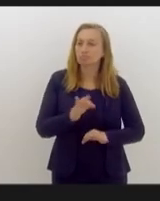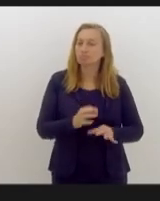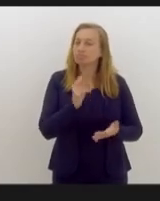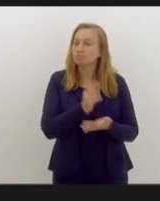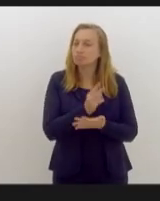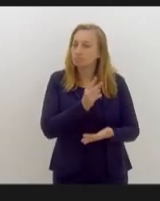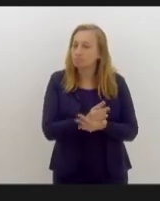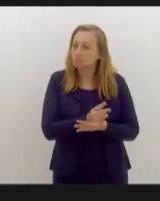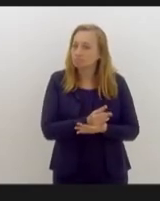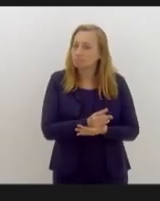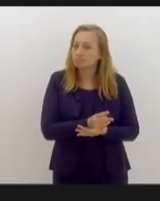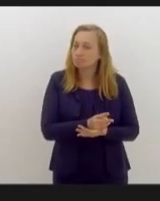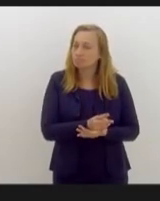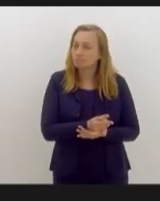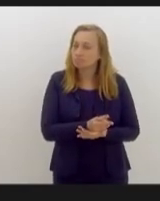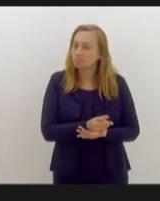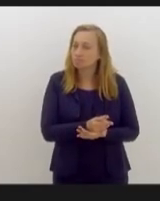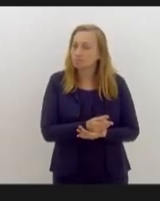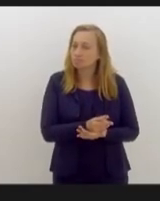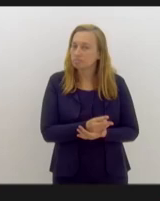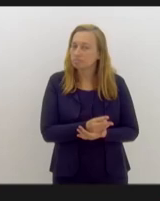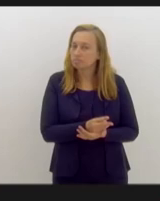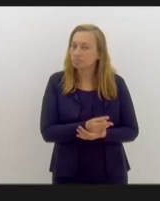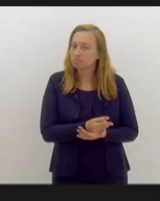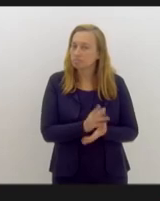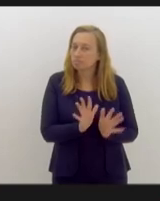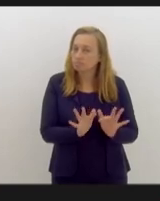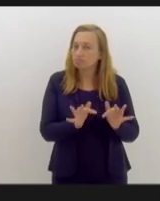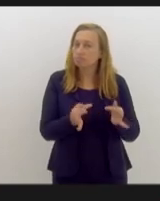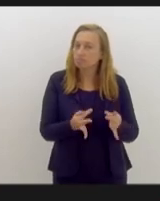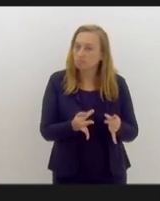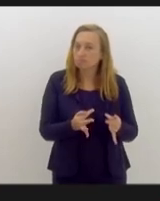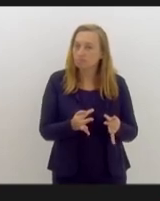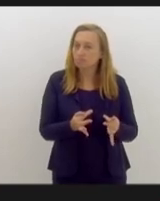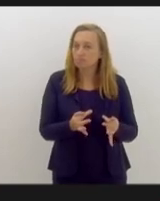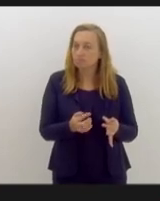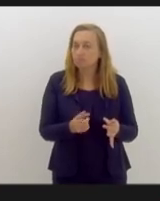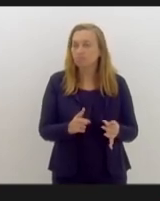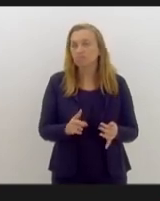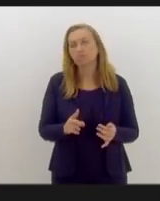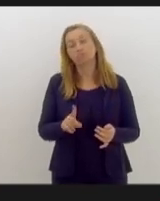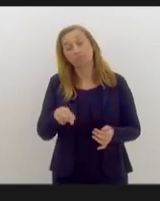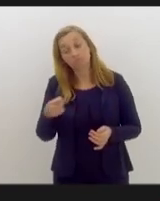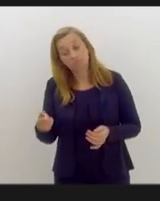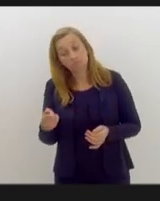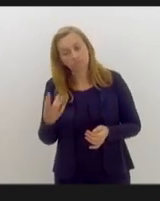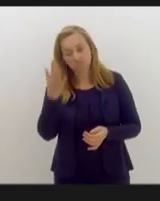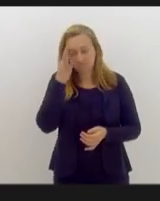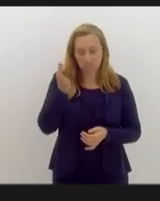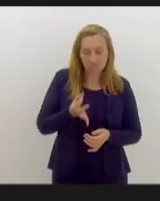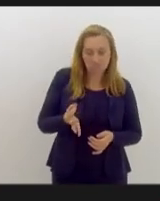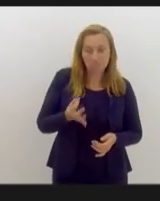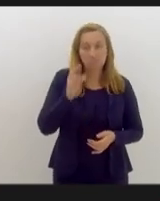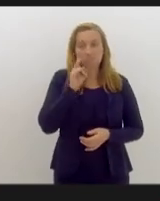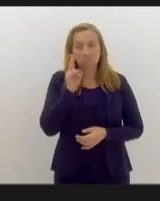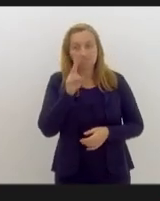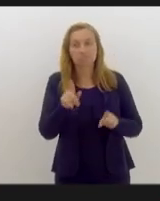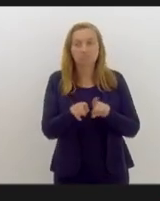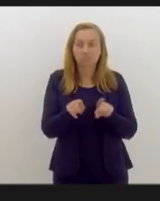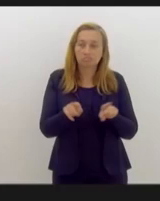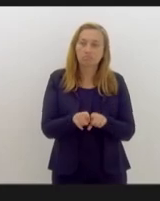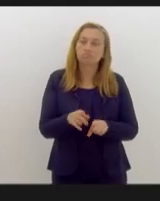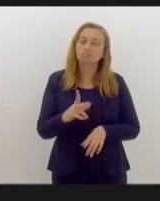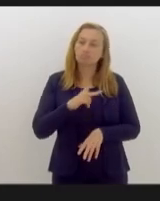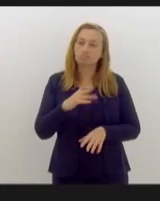seja um plano tampão, né, um tapa-buraco aí entre esse e o próximo, que a gente não sabe. É bom lembrar também que o próprio